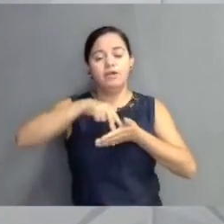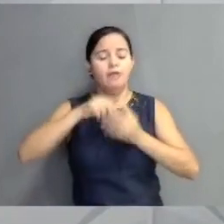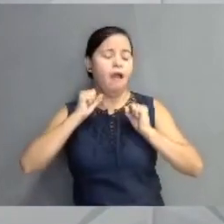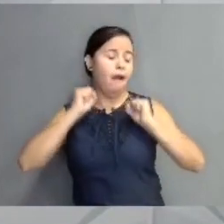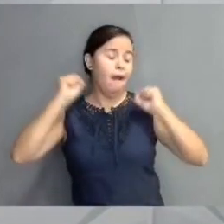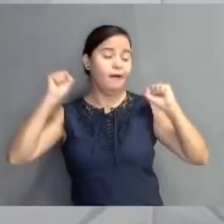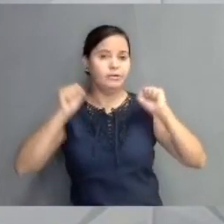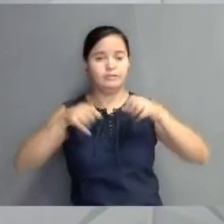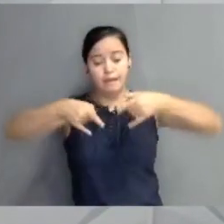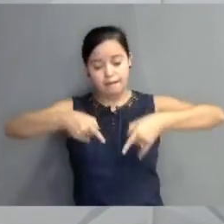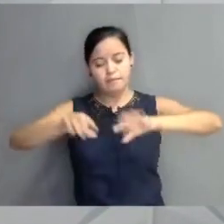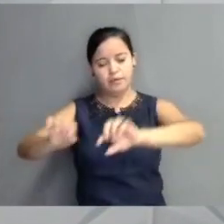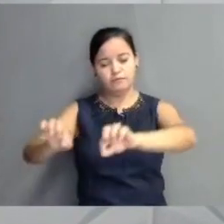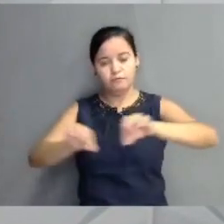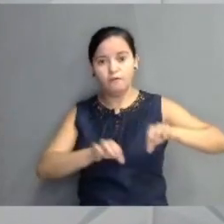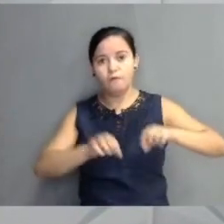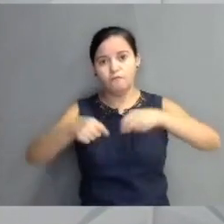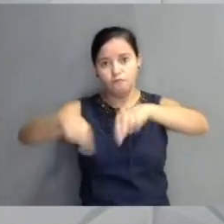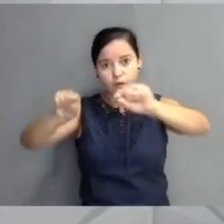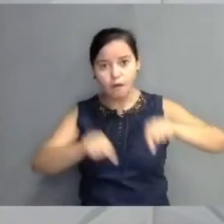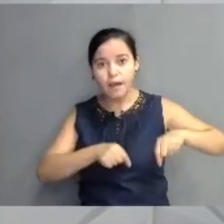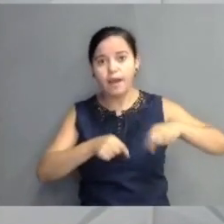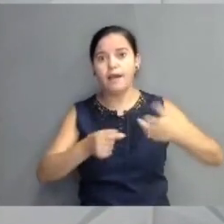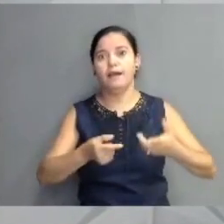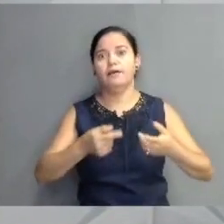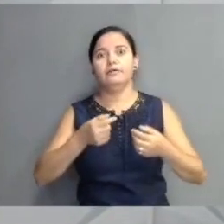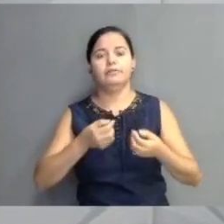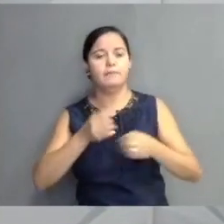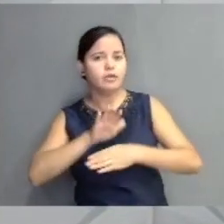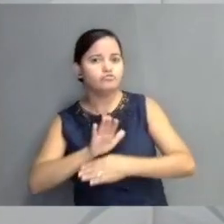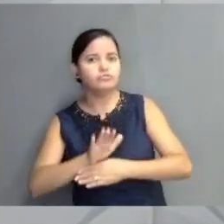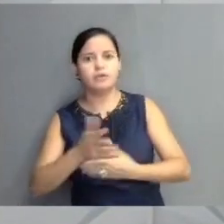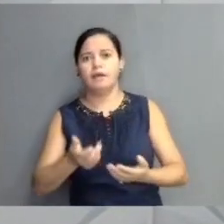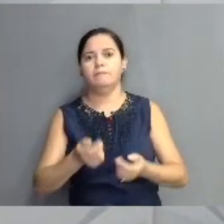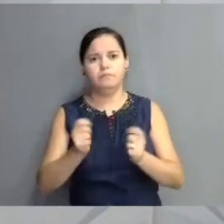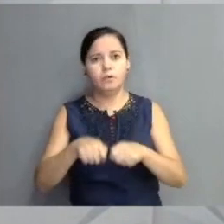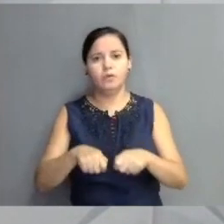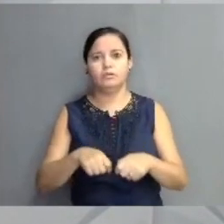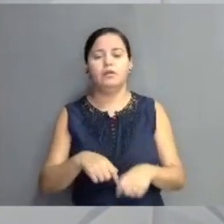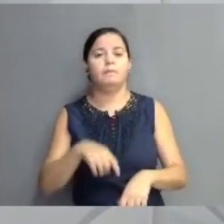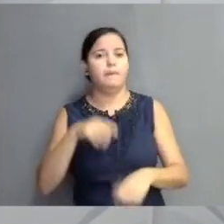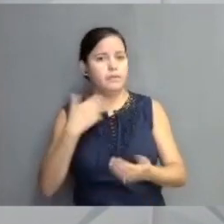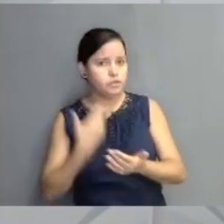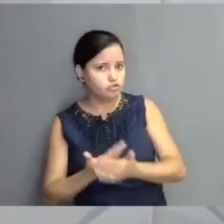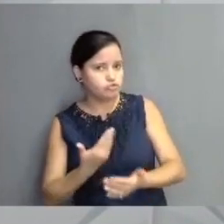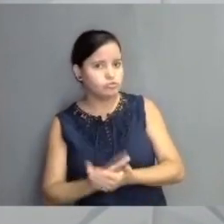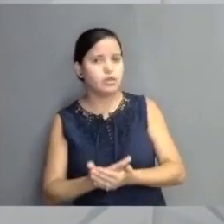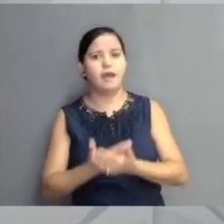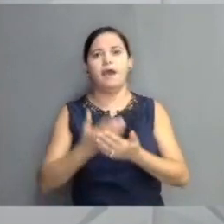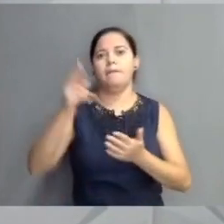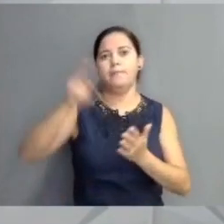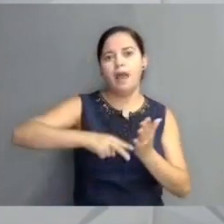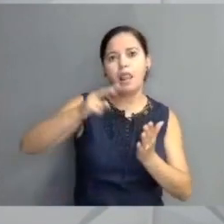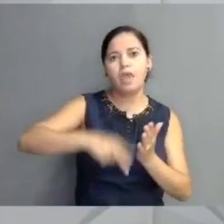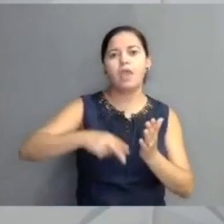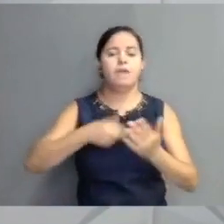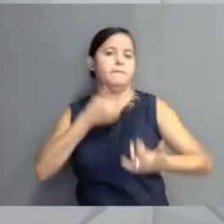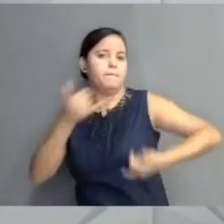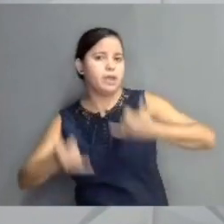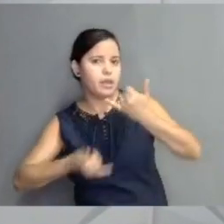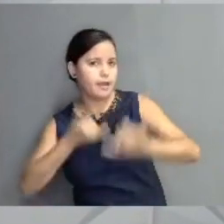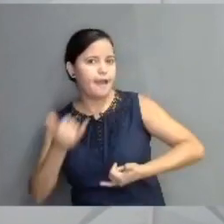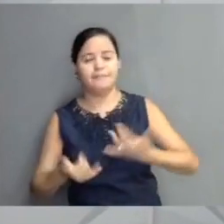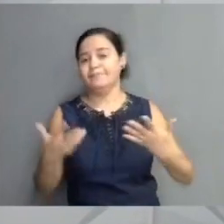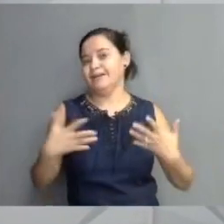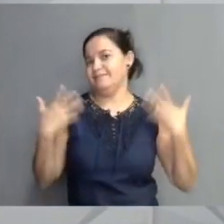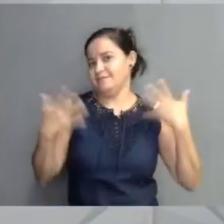com as atividades, mas com o tempo, né, para o estudo, para ler, para brincar, para se